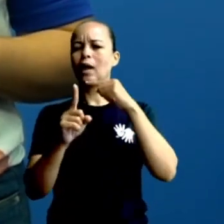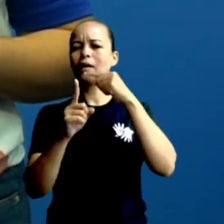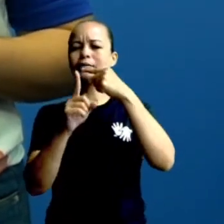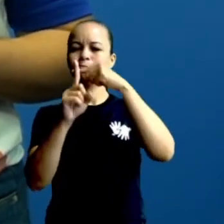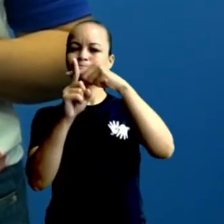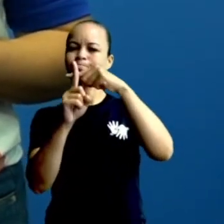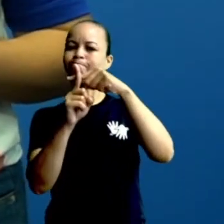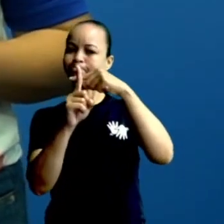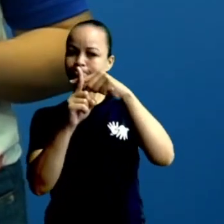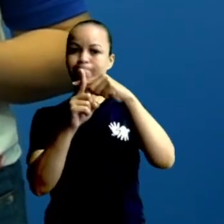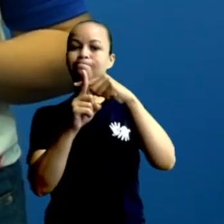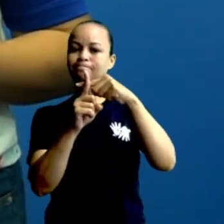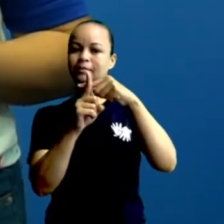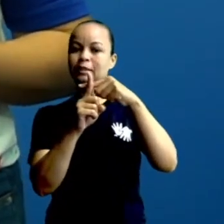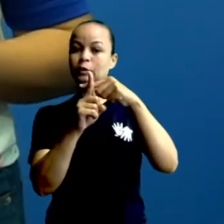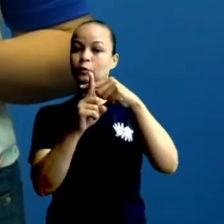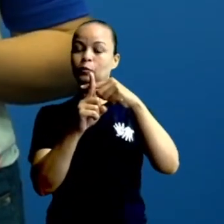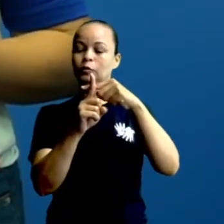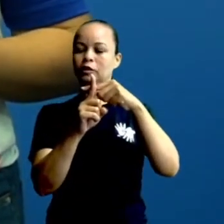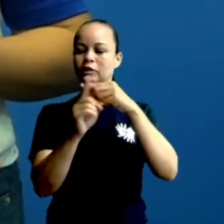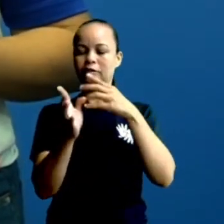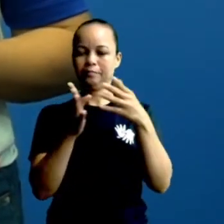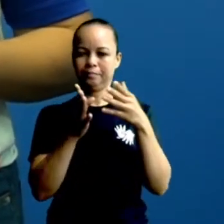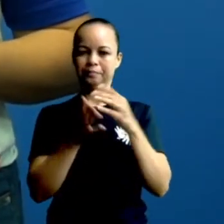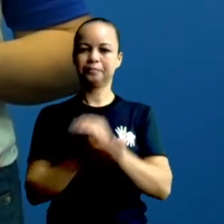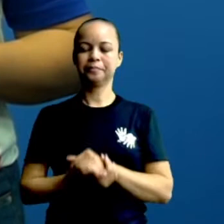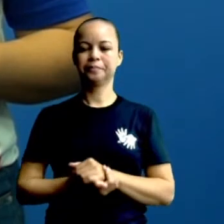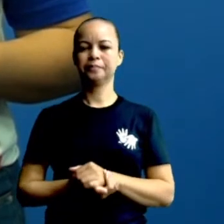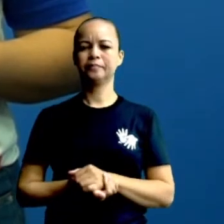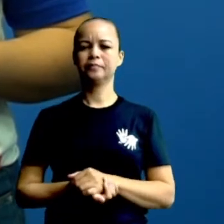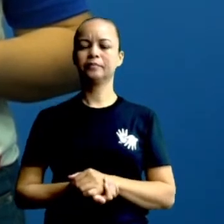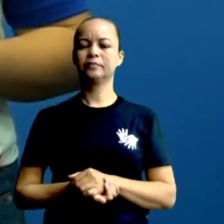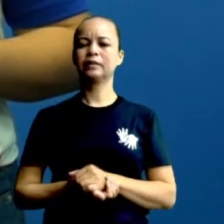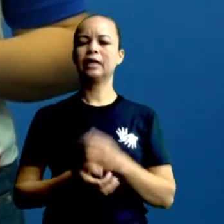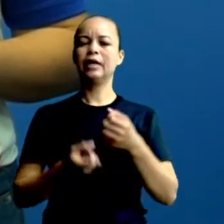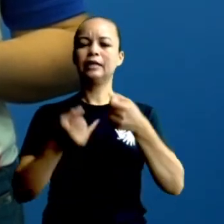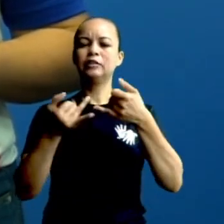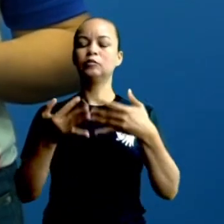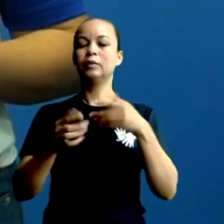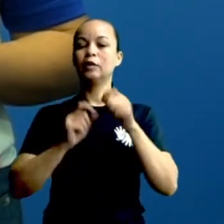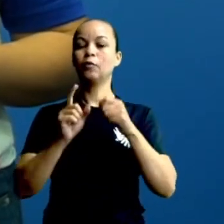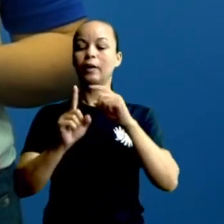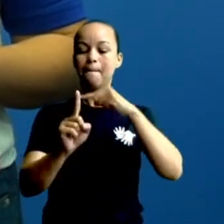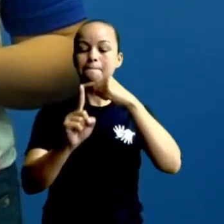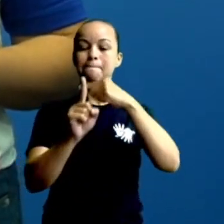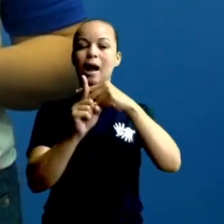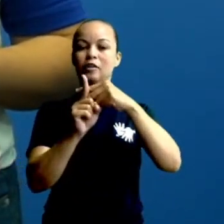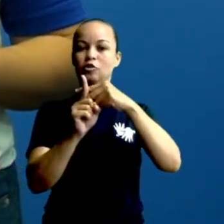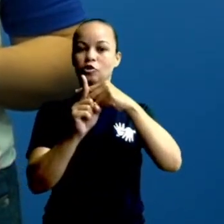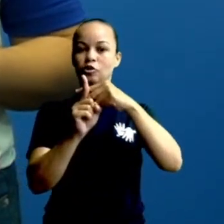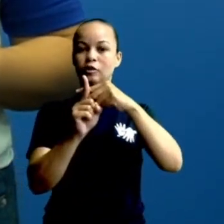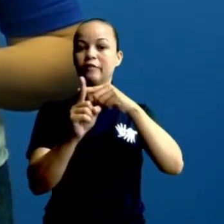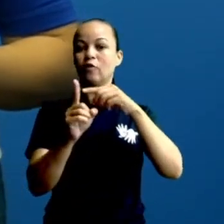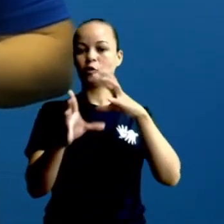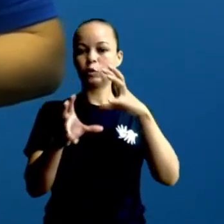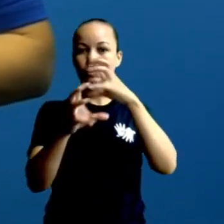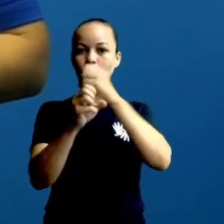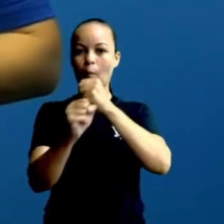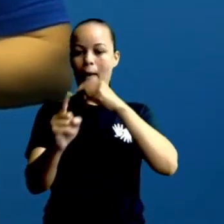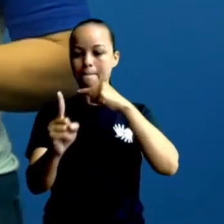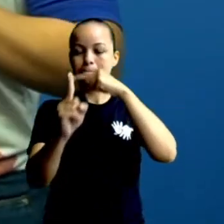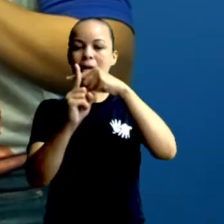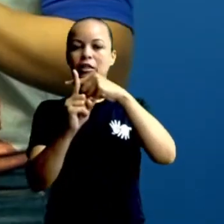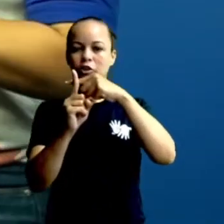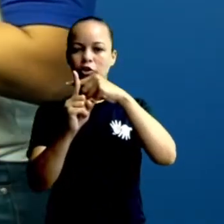é esse sinalzinho de cruzinha Tá certo ele quer dizer mais nos uma